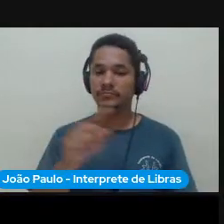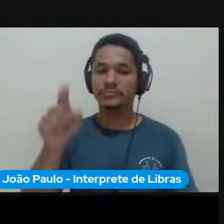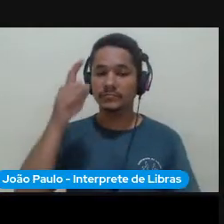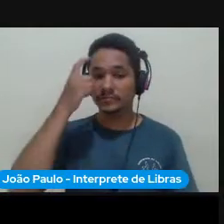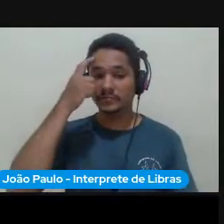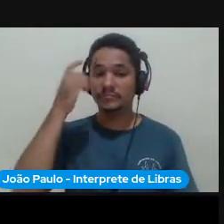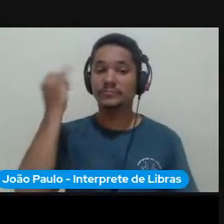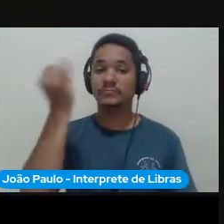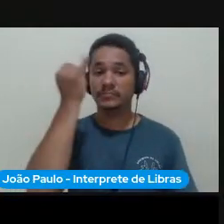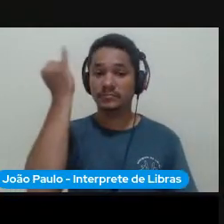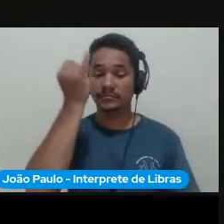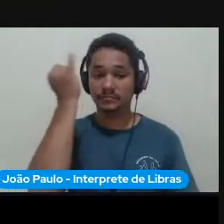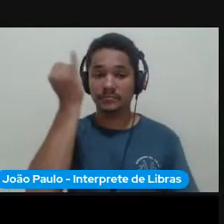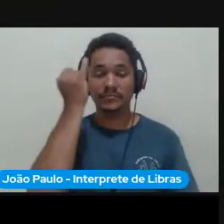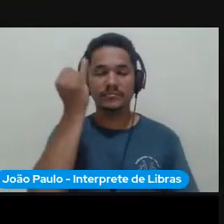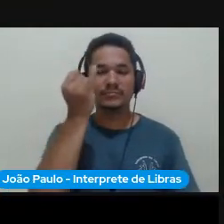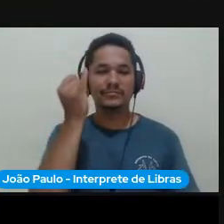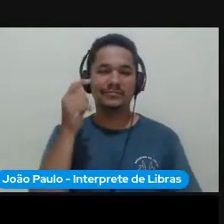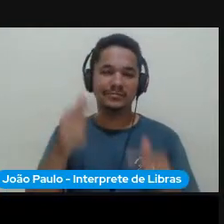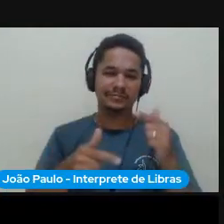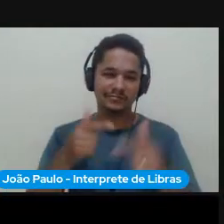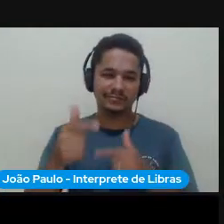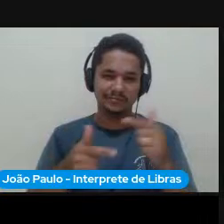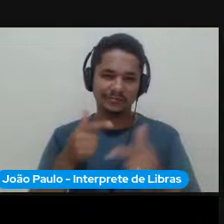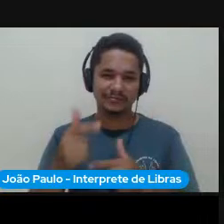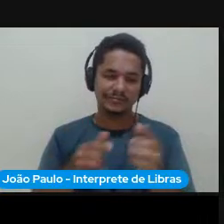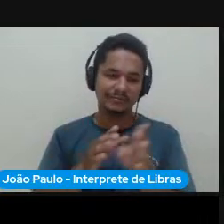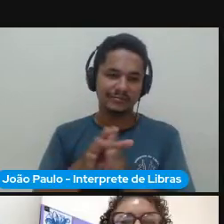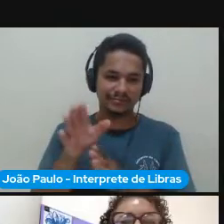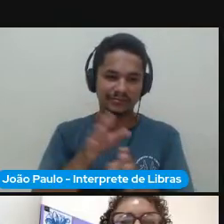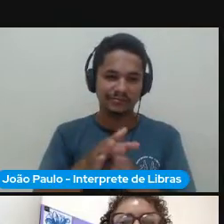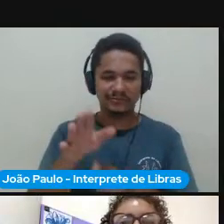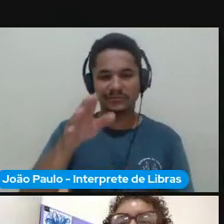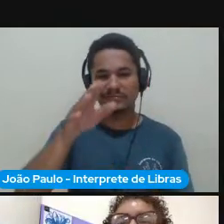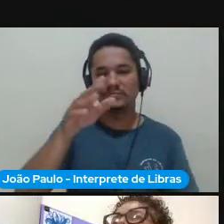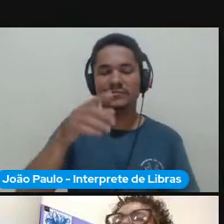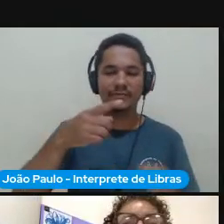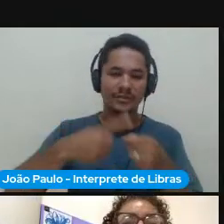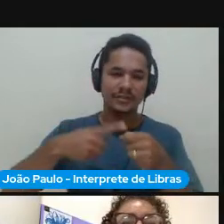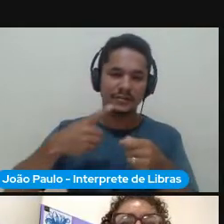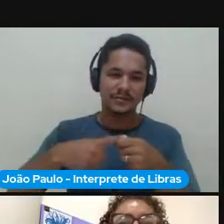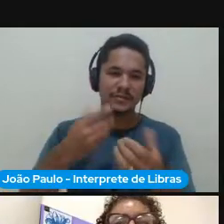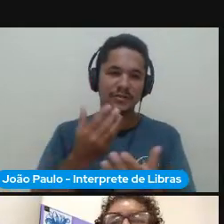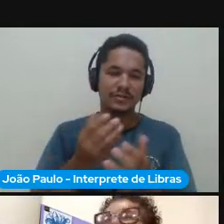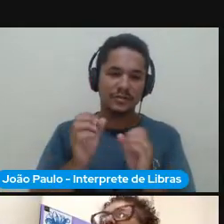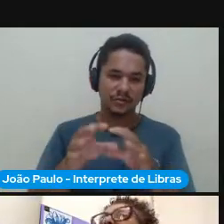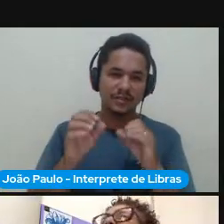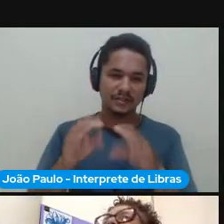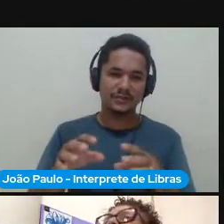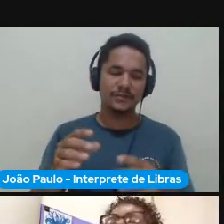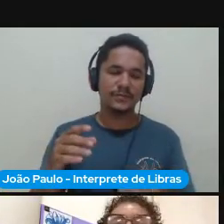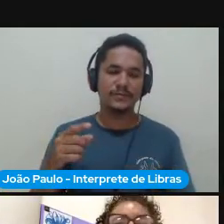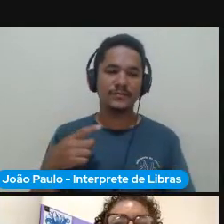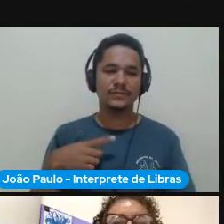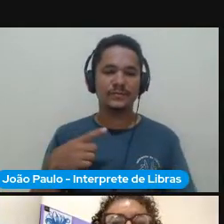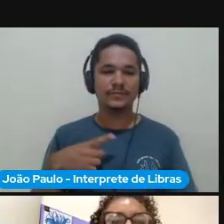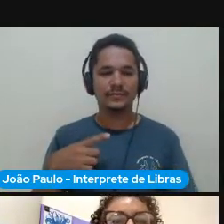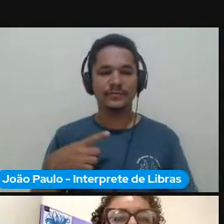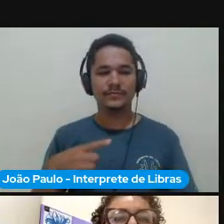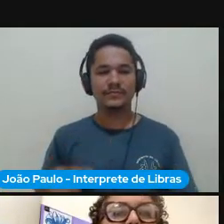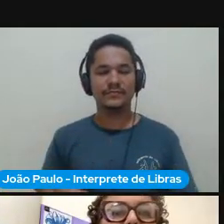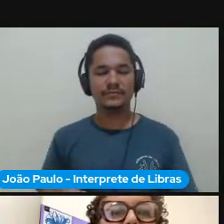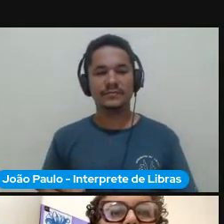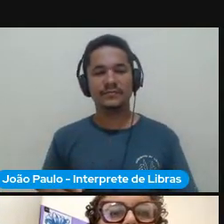e dessa relevância do trabalho social do Conselho Municipal de Educação, nós tivemos